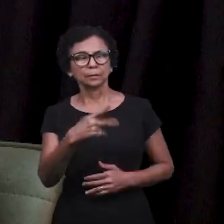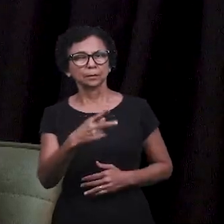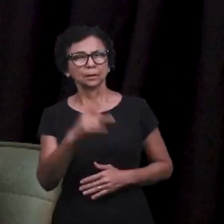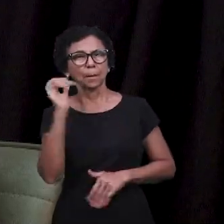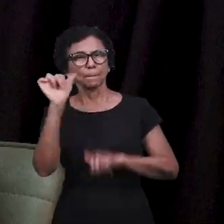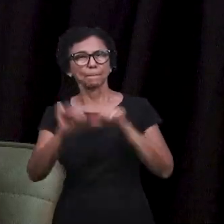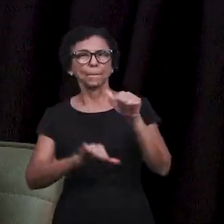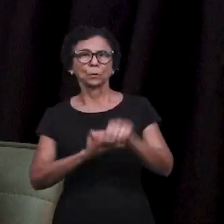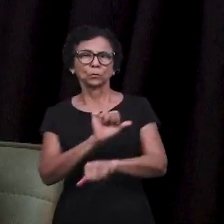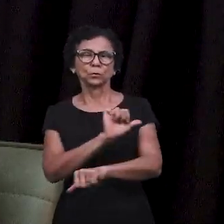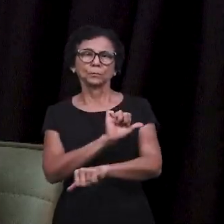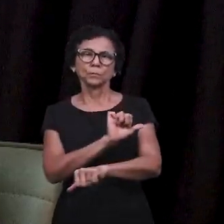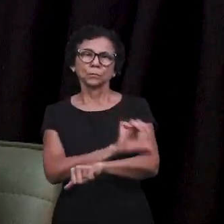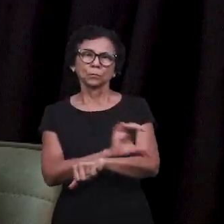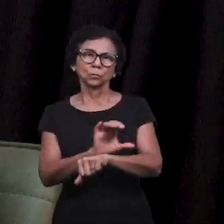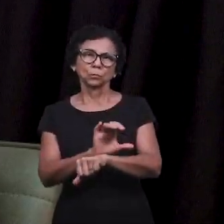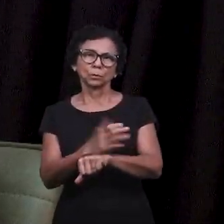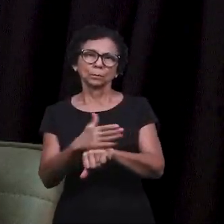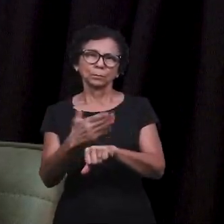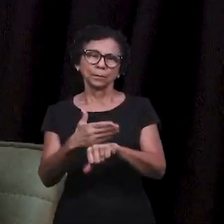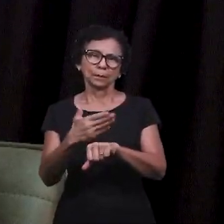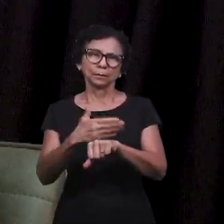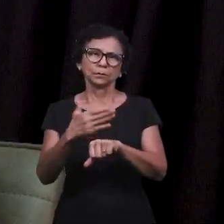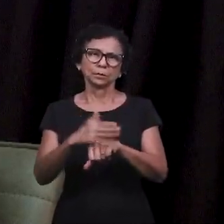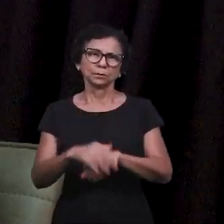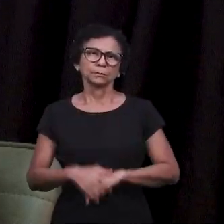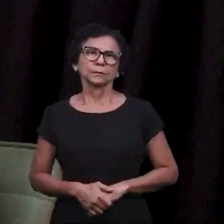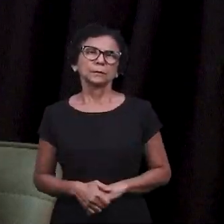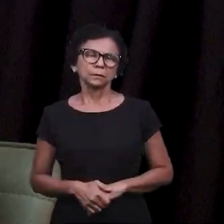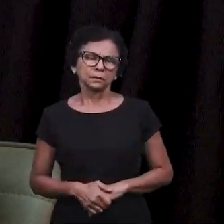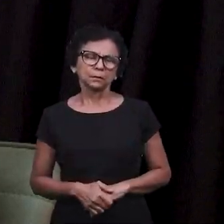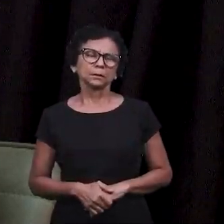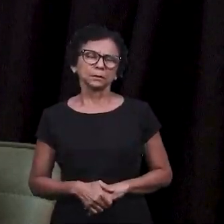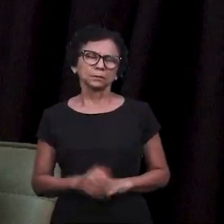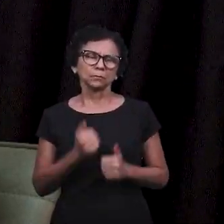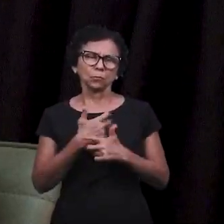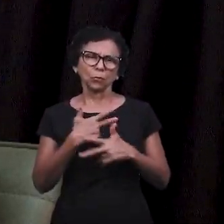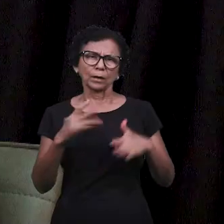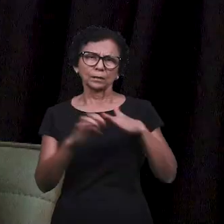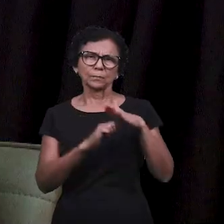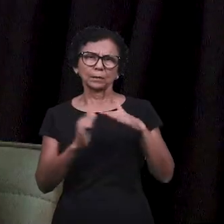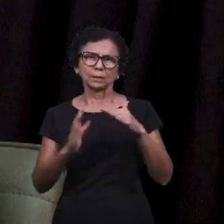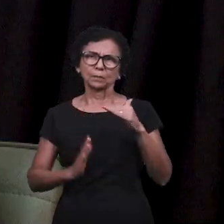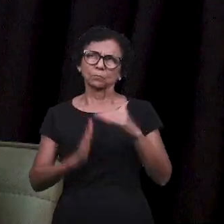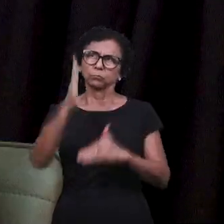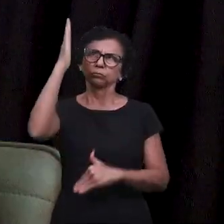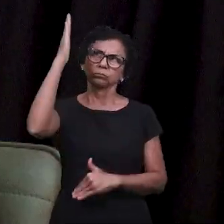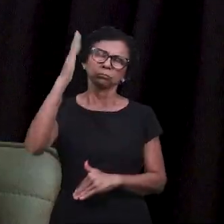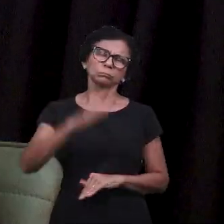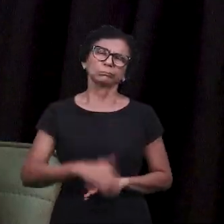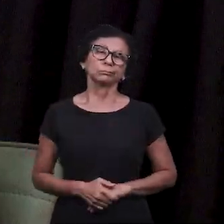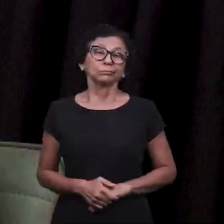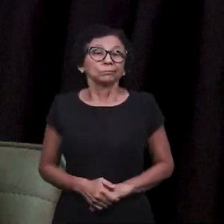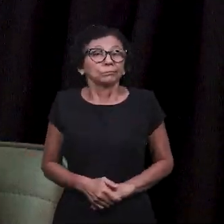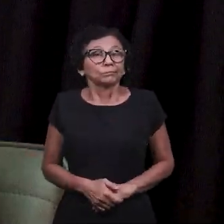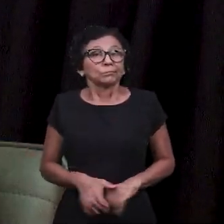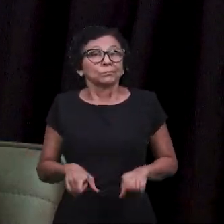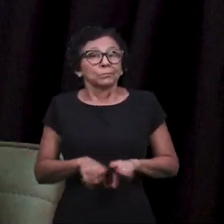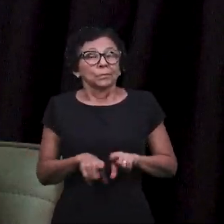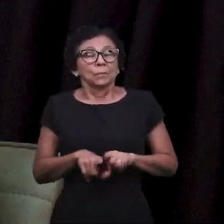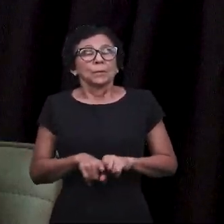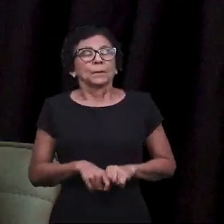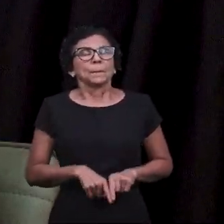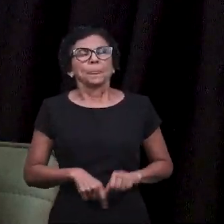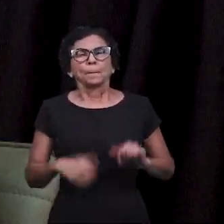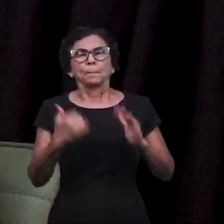práticas. Então, é claro que há muitas empresas que avançaram, mas também a gente tem, infelizmente, ainda muito programa de integridade ou